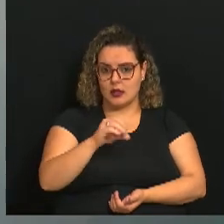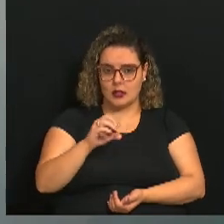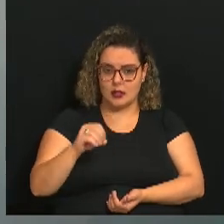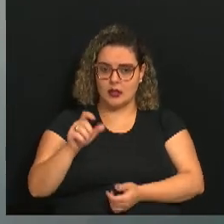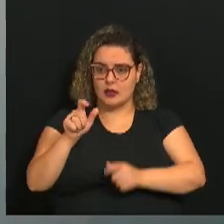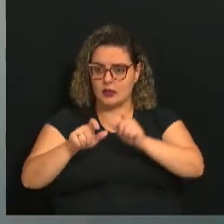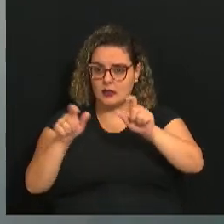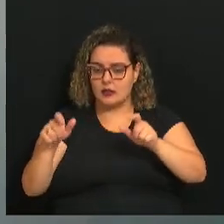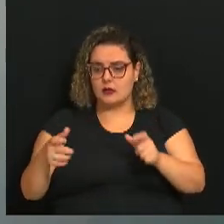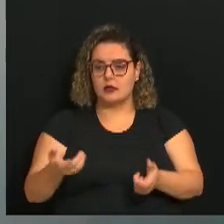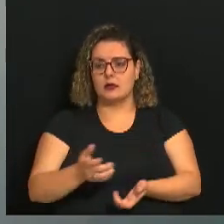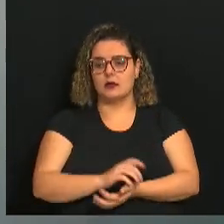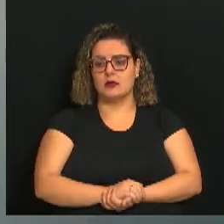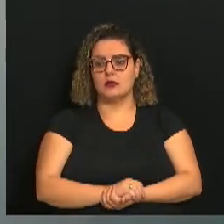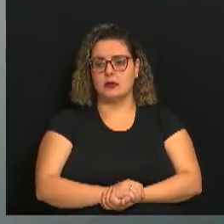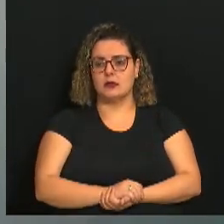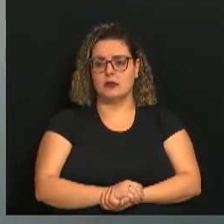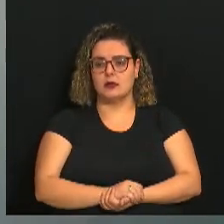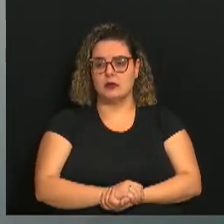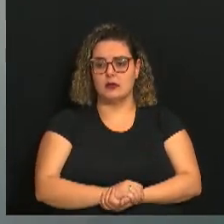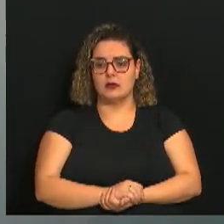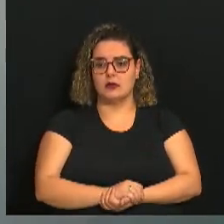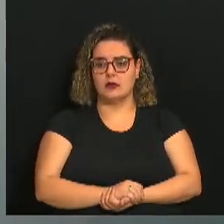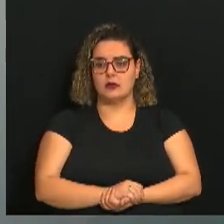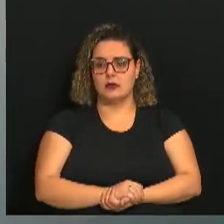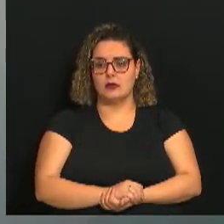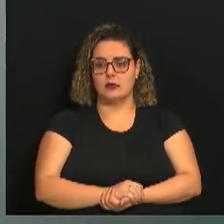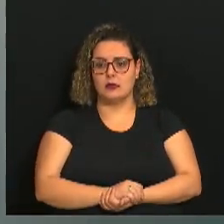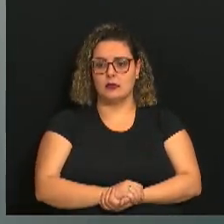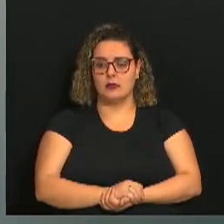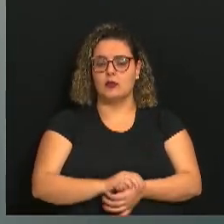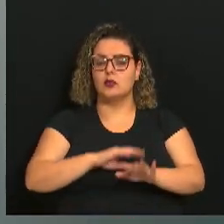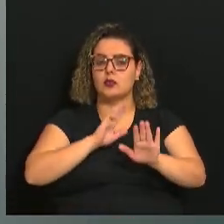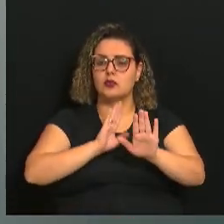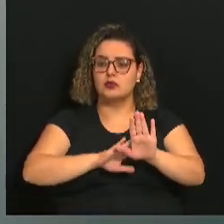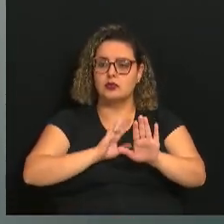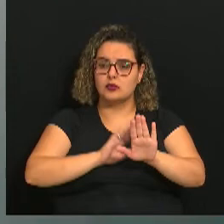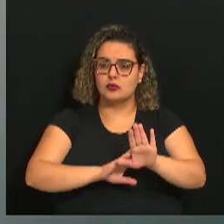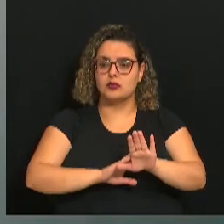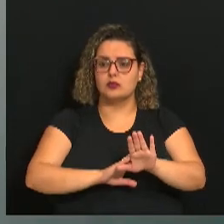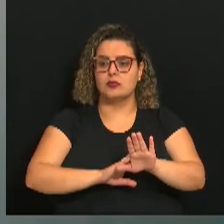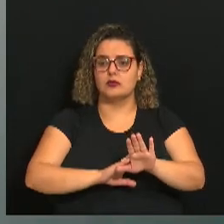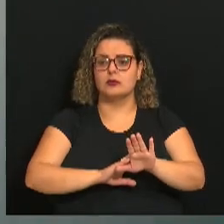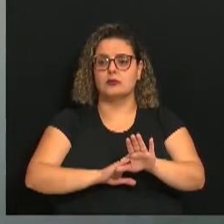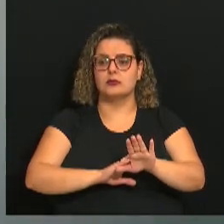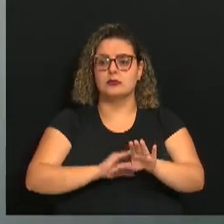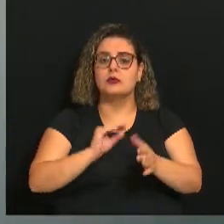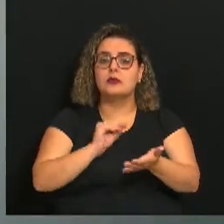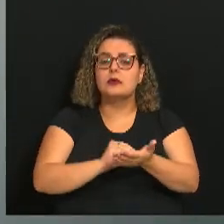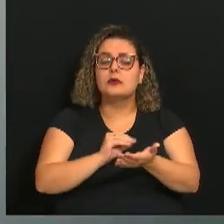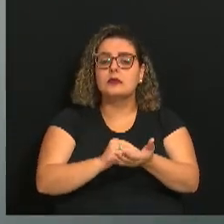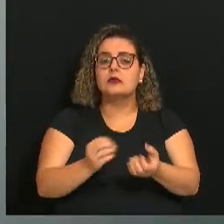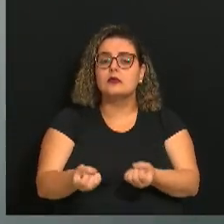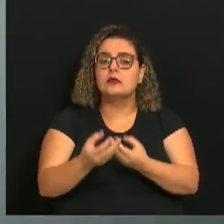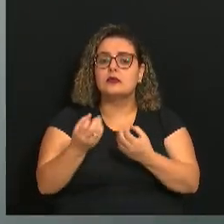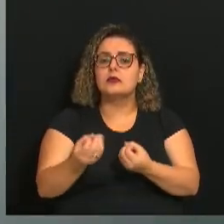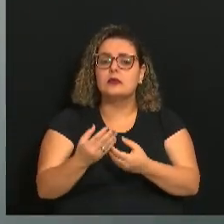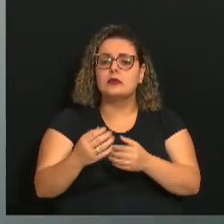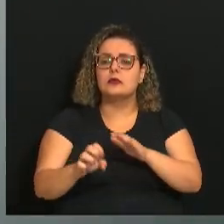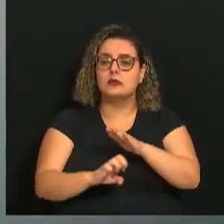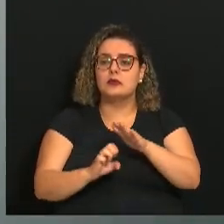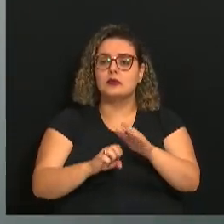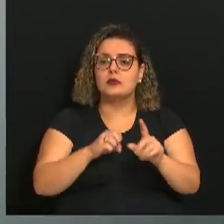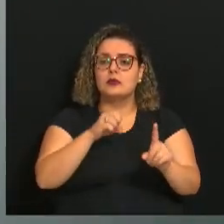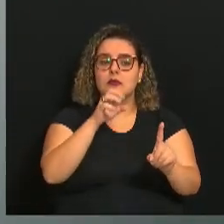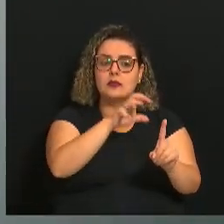não poder admitir as outras pessoas por um ato de desinformação, por um ato de ameaça que uma empresa que está saindo, de